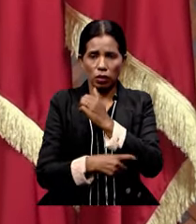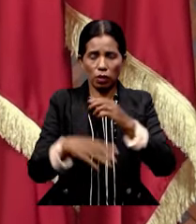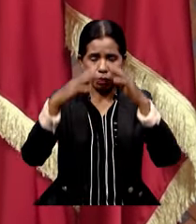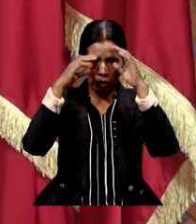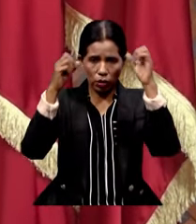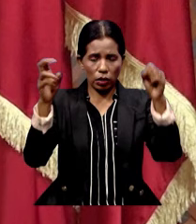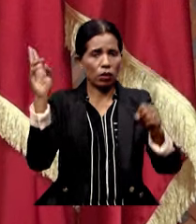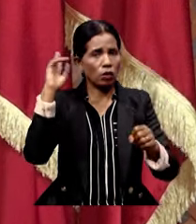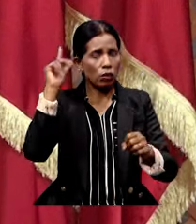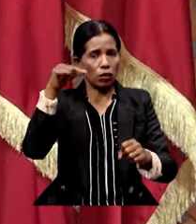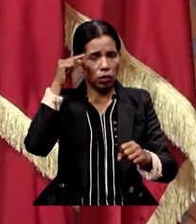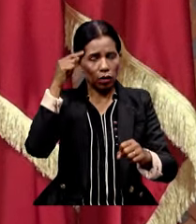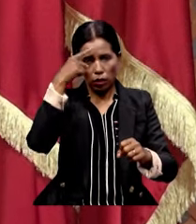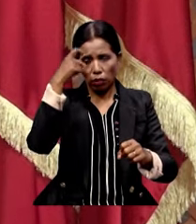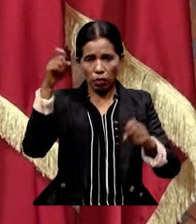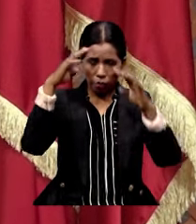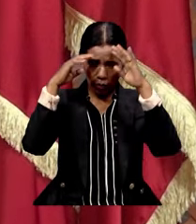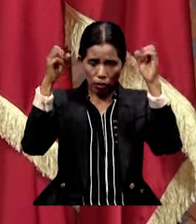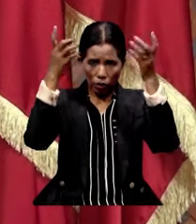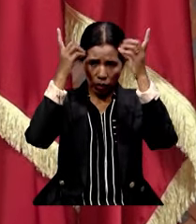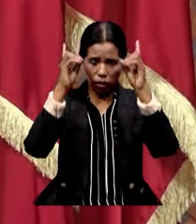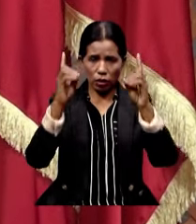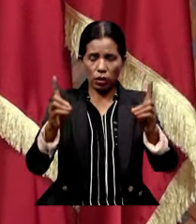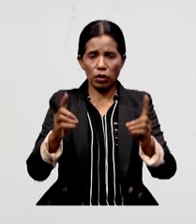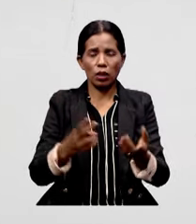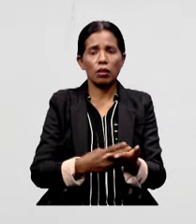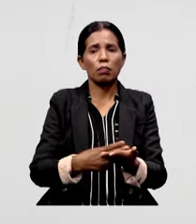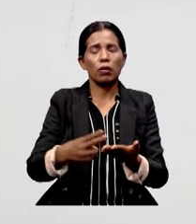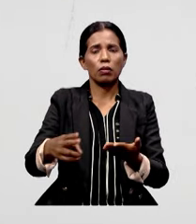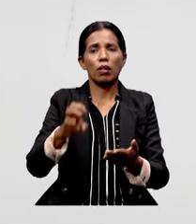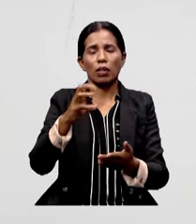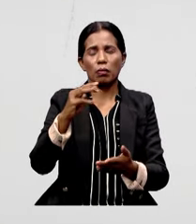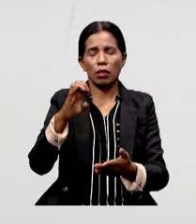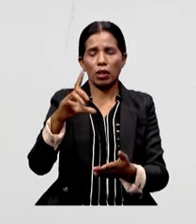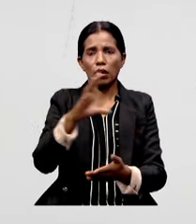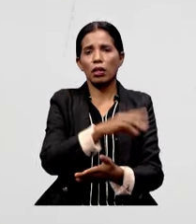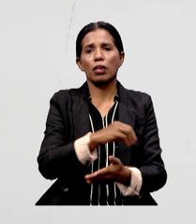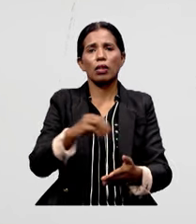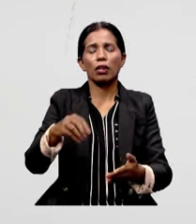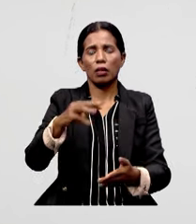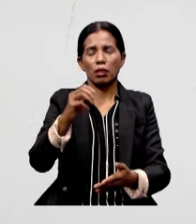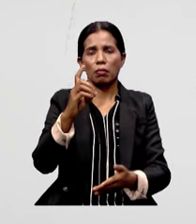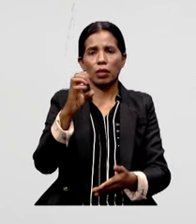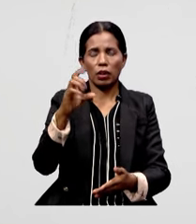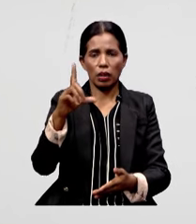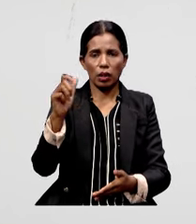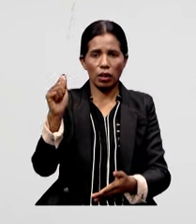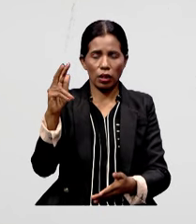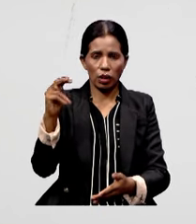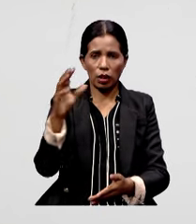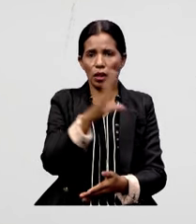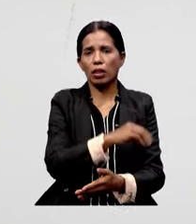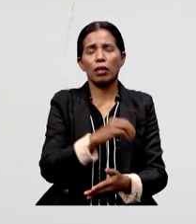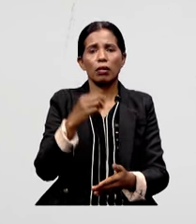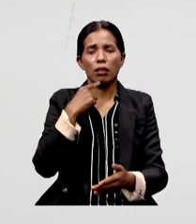Governo. Também o Presidente da República decide hoje perdoar Emília Maria Valéria Pires, no Madalena Fernandes Melo Hanzam